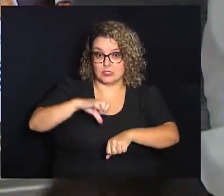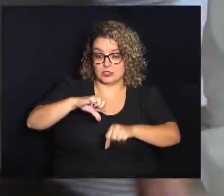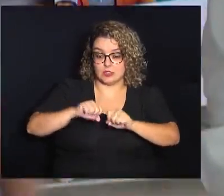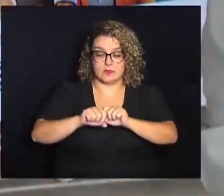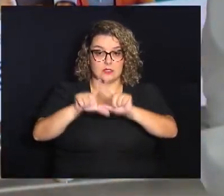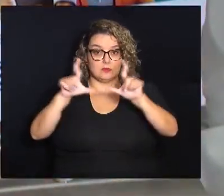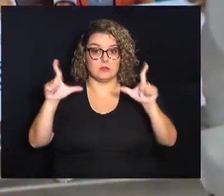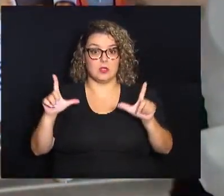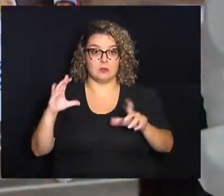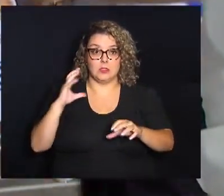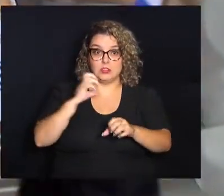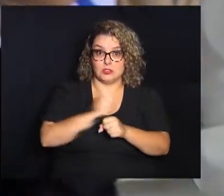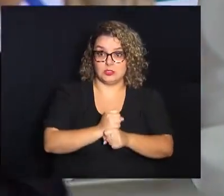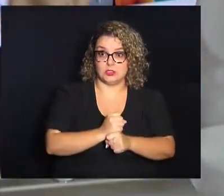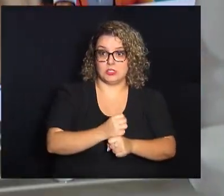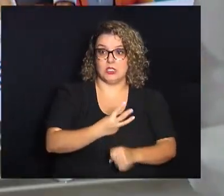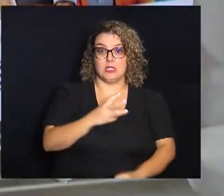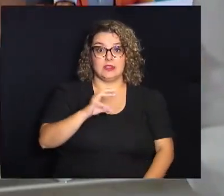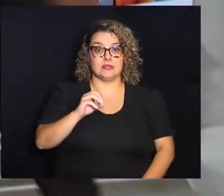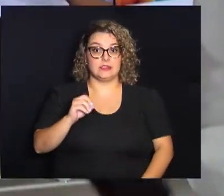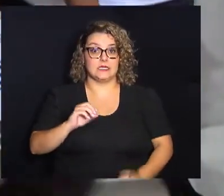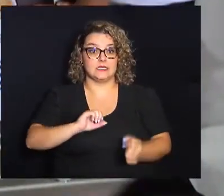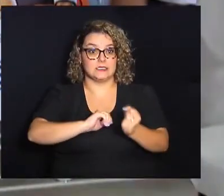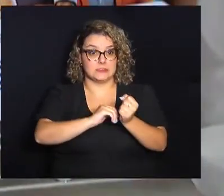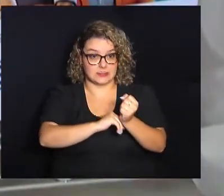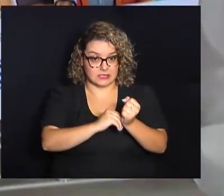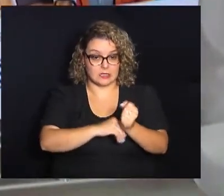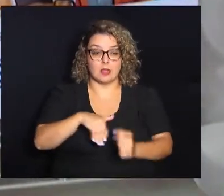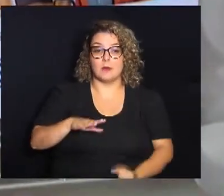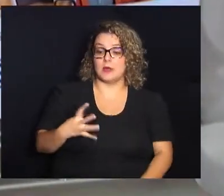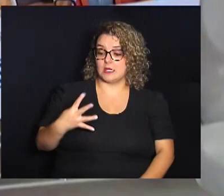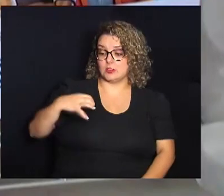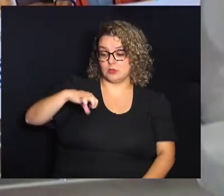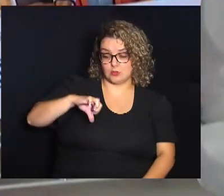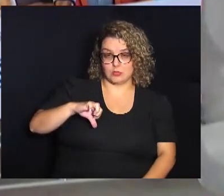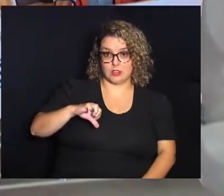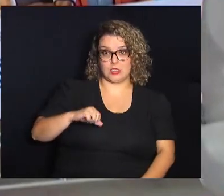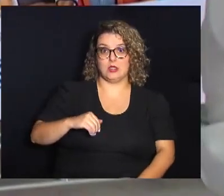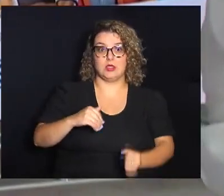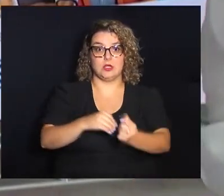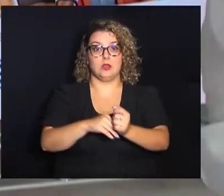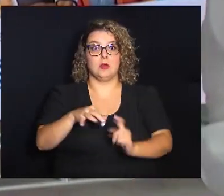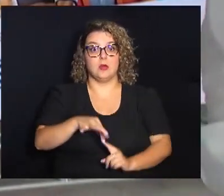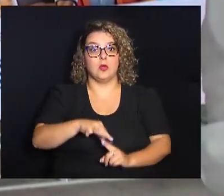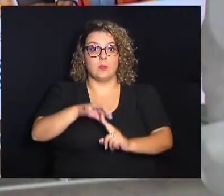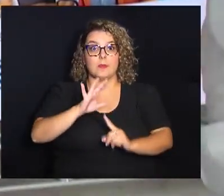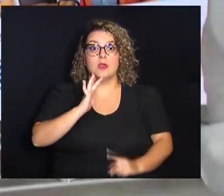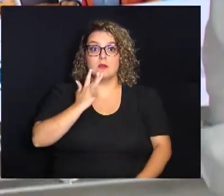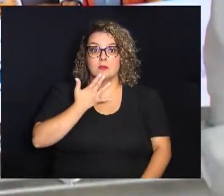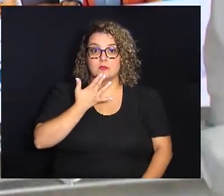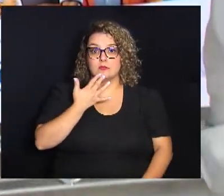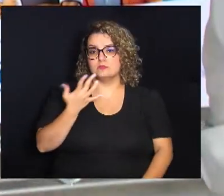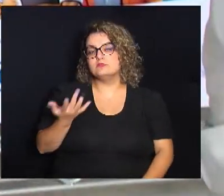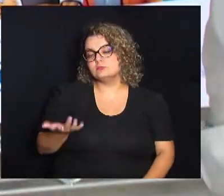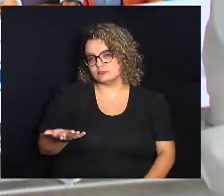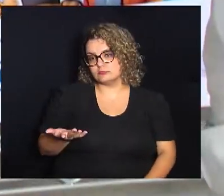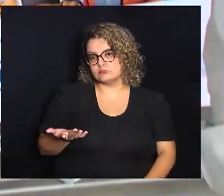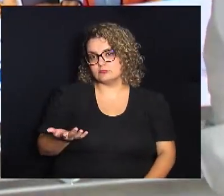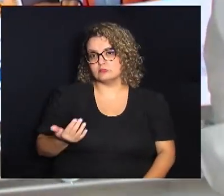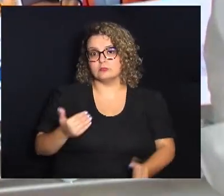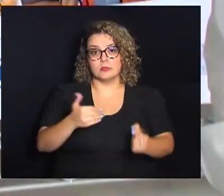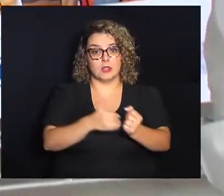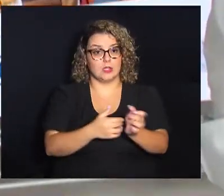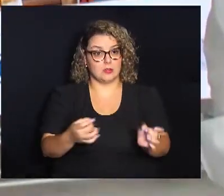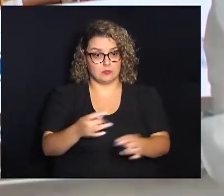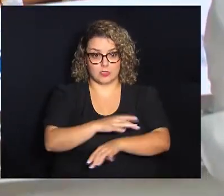um total de 300 senhas convencionais, mais 49 senhas preferenciais. E assim, a senha acabou,